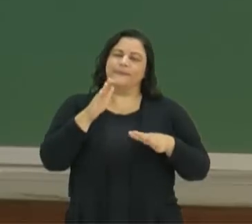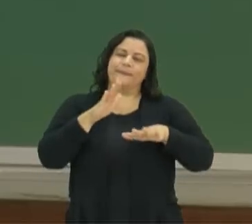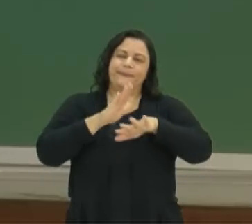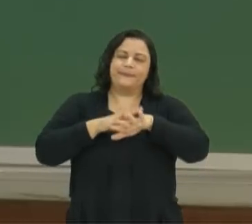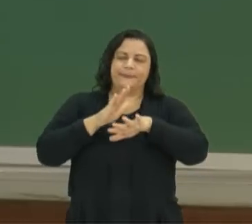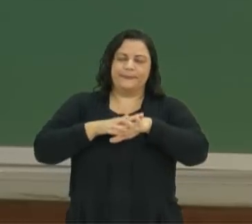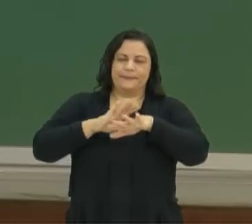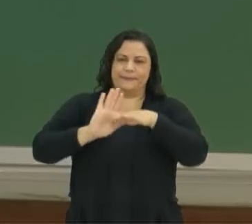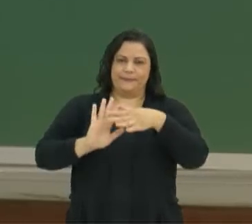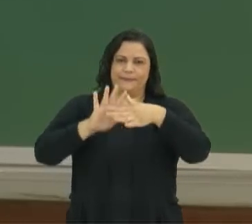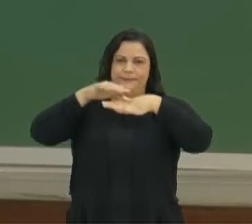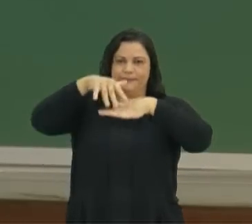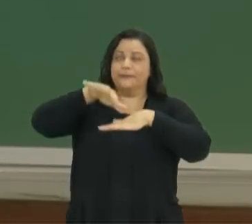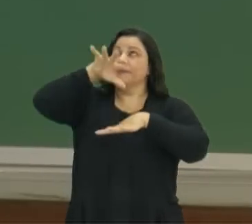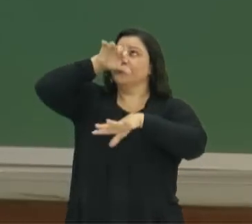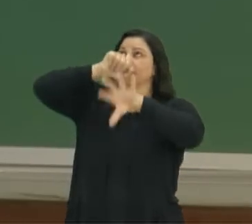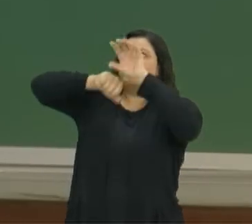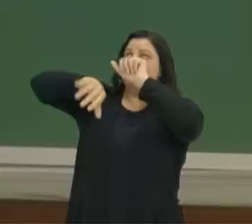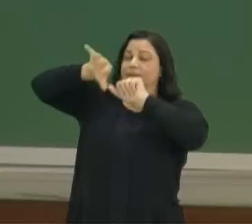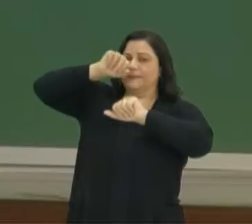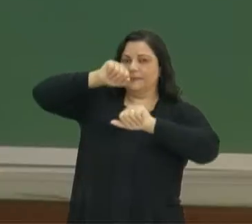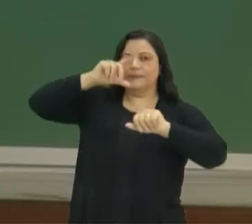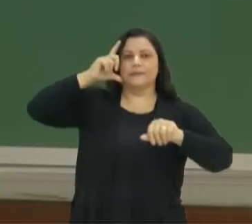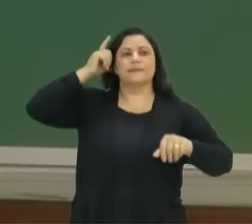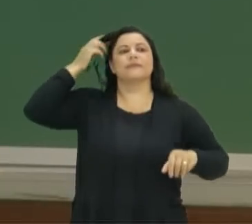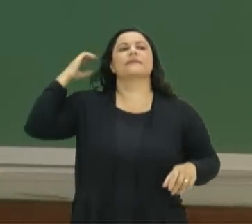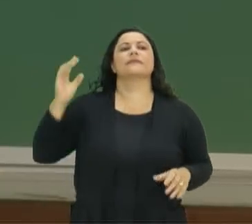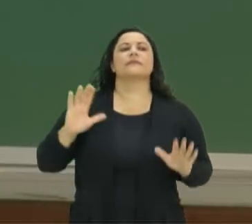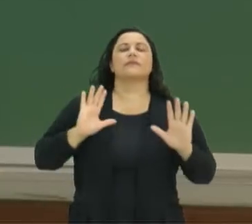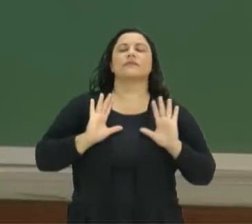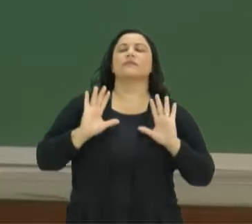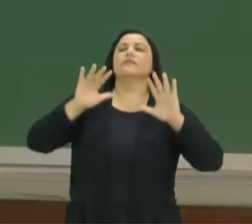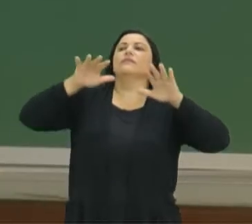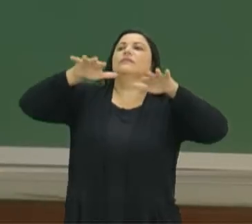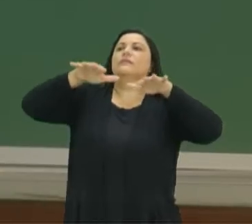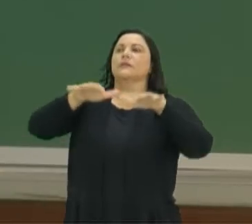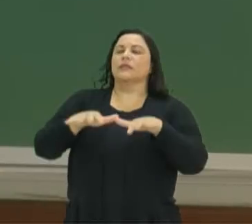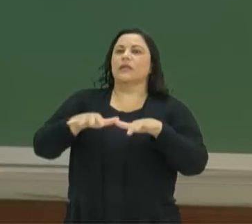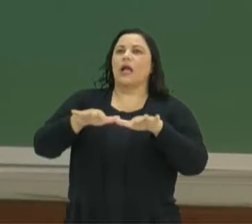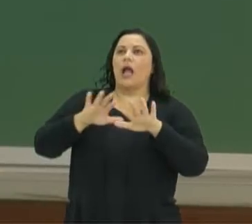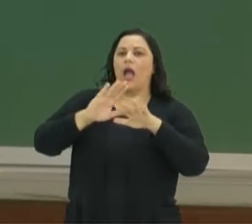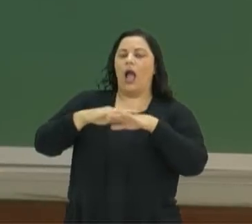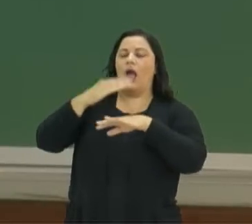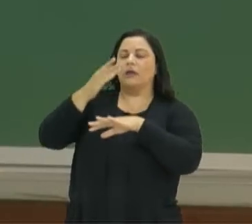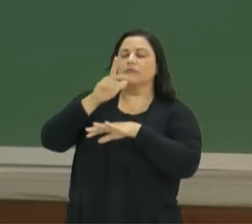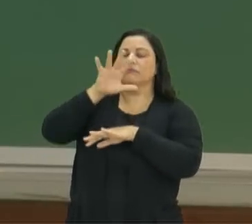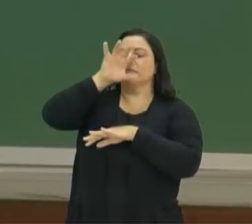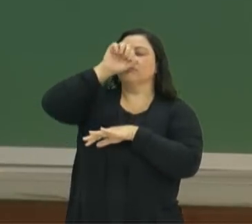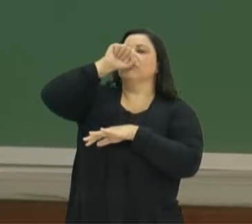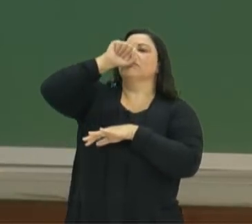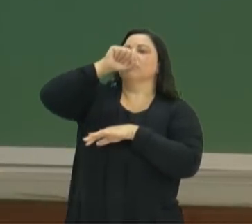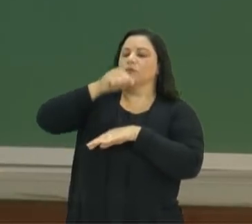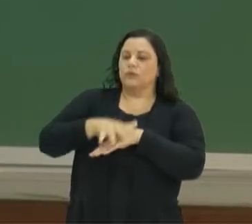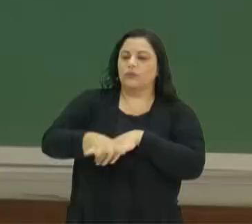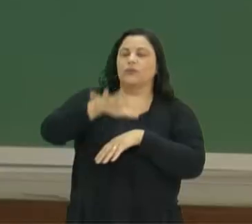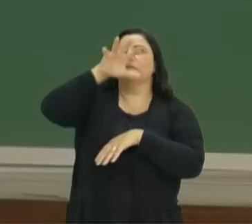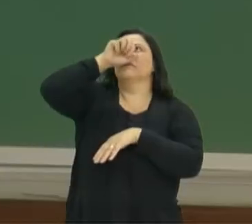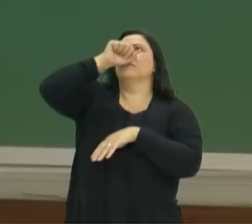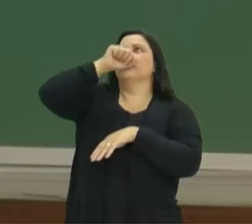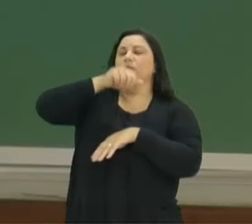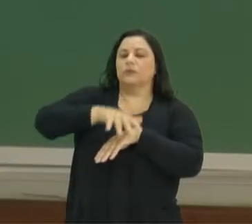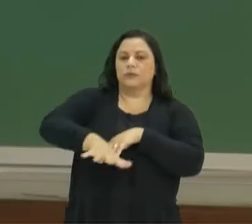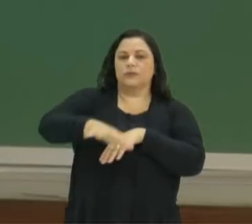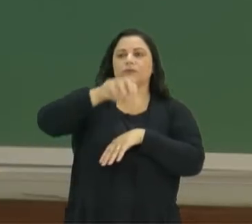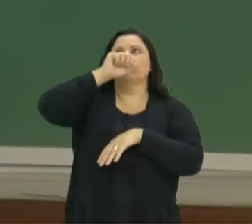onde o atleta pega o ar, né? Então, quando o braço está para fora, ele respira. Braço dentro da água, ele vai